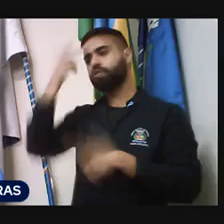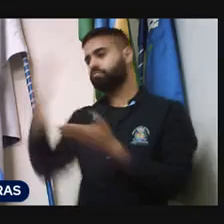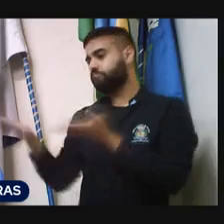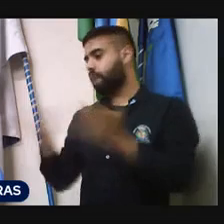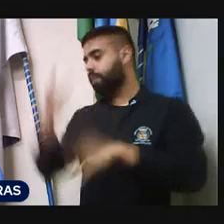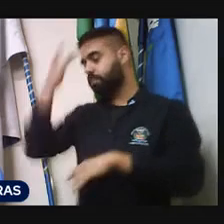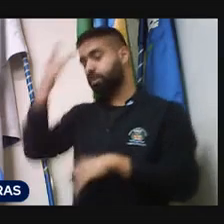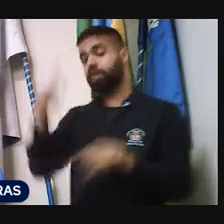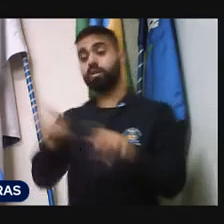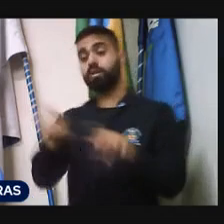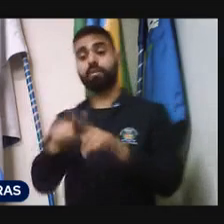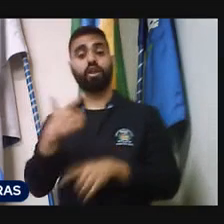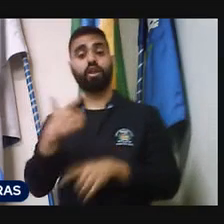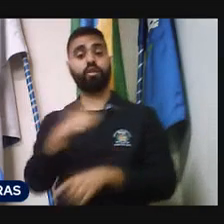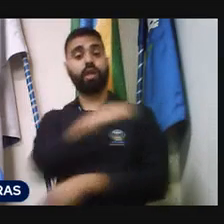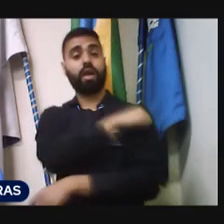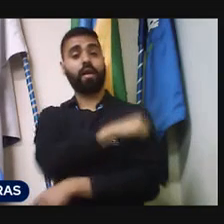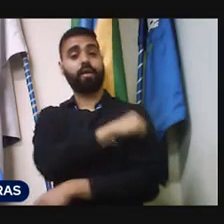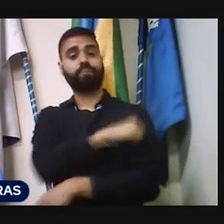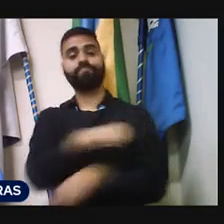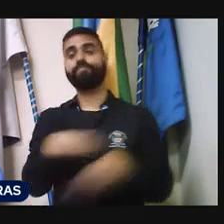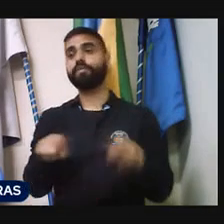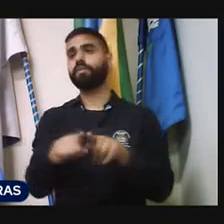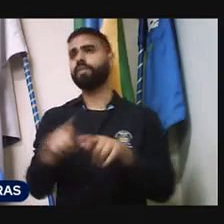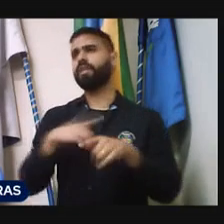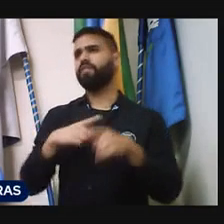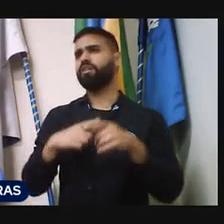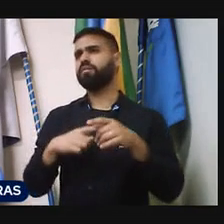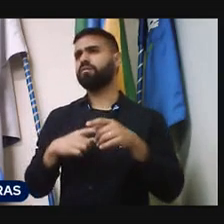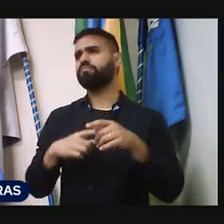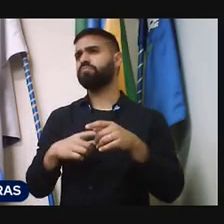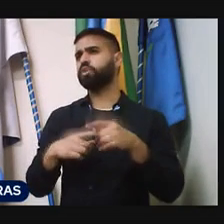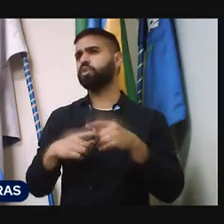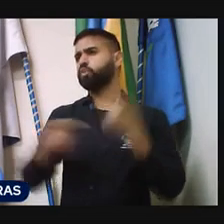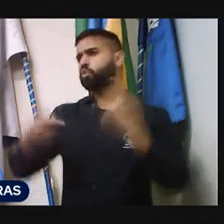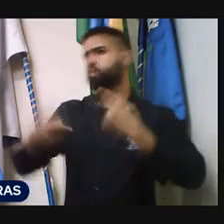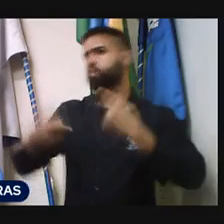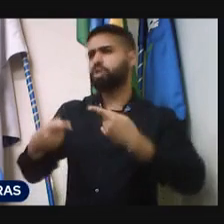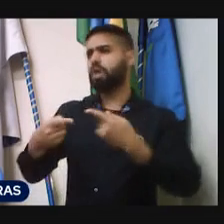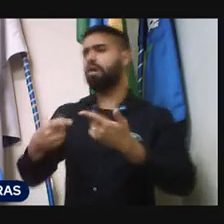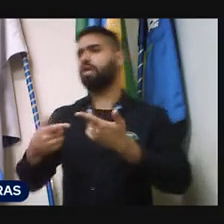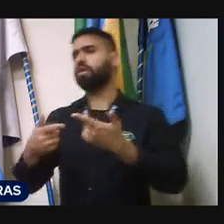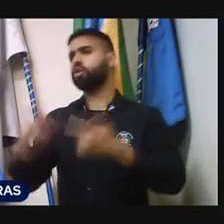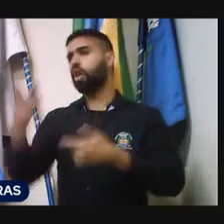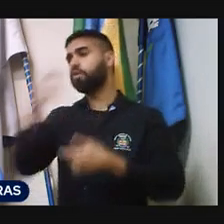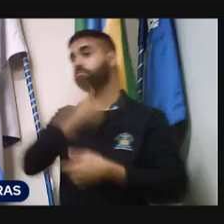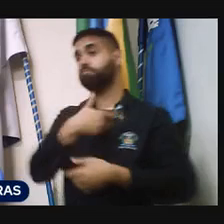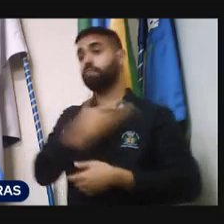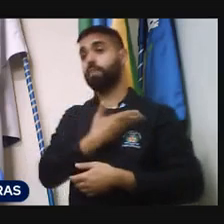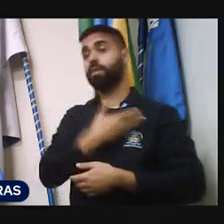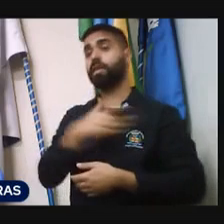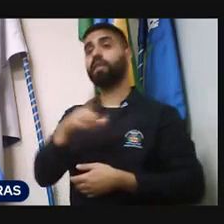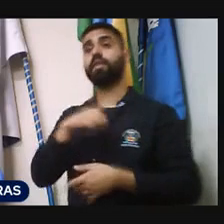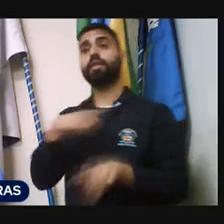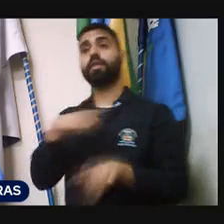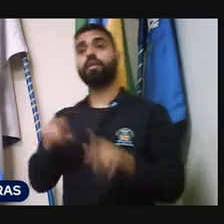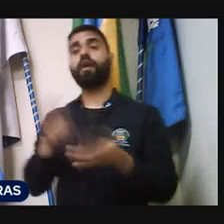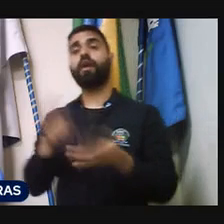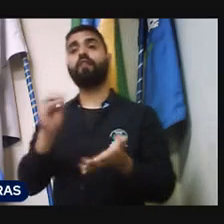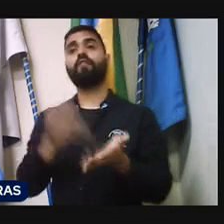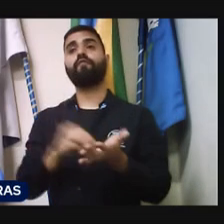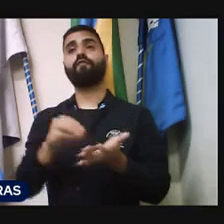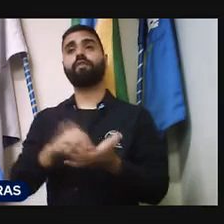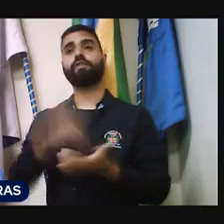enfermagem e vi também por outros discussão de outros colegas que existe aí um defe de